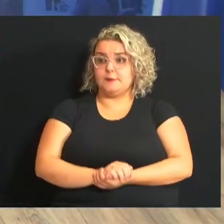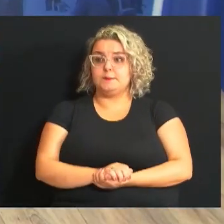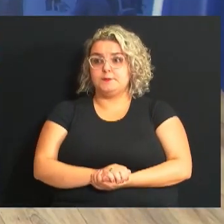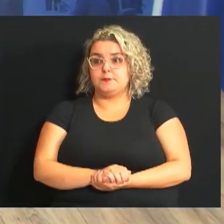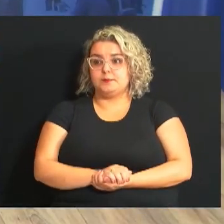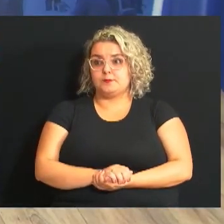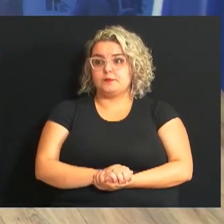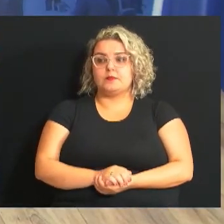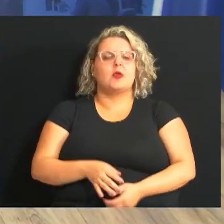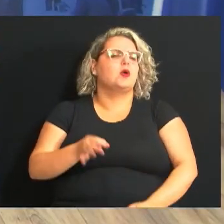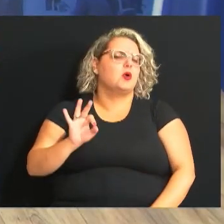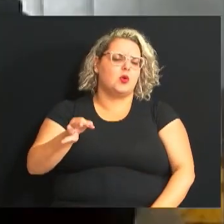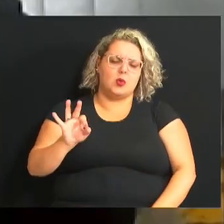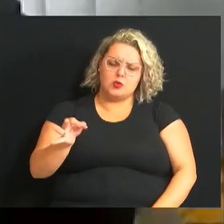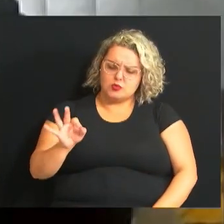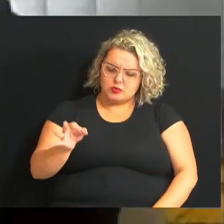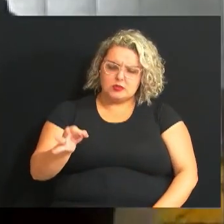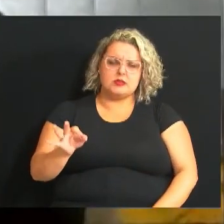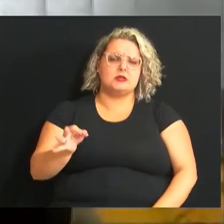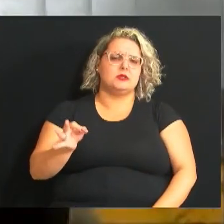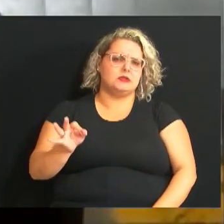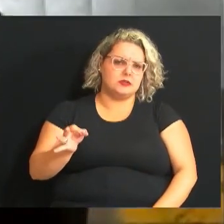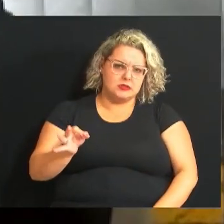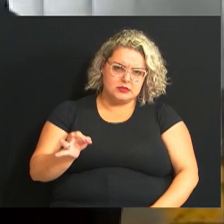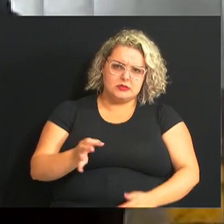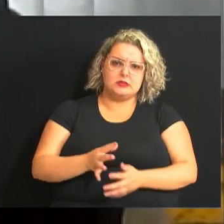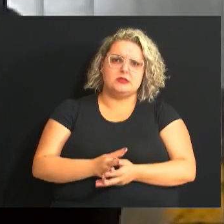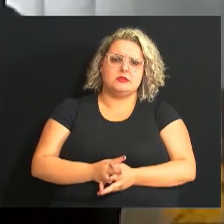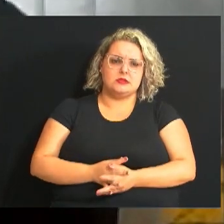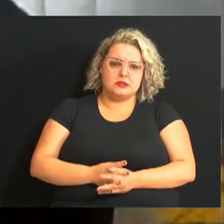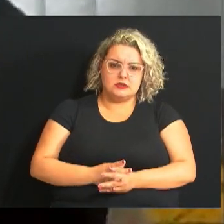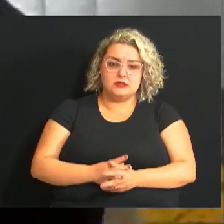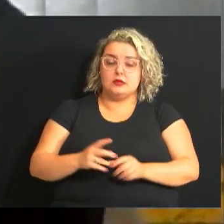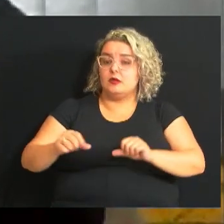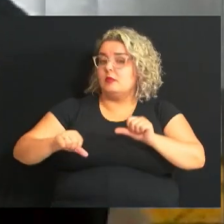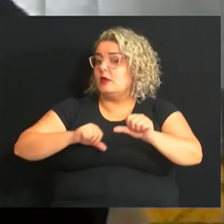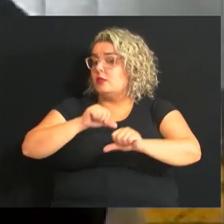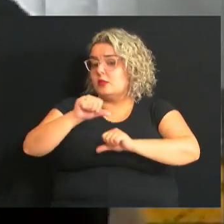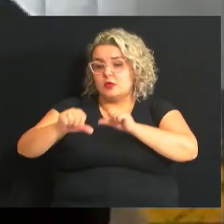Com certeza, é uma mudança de vida,